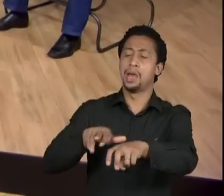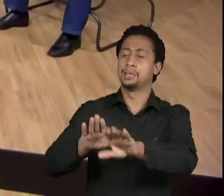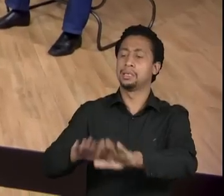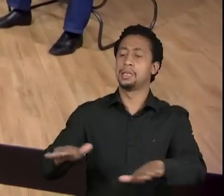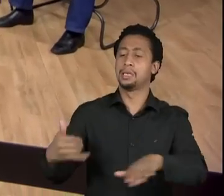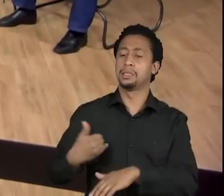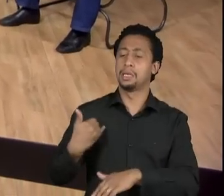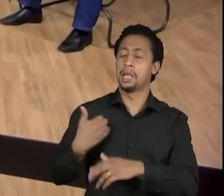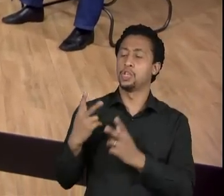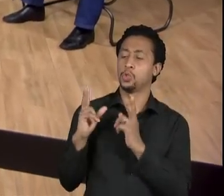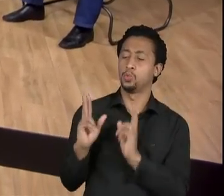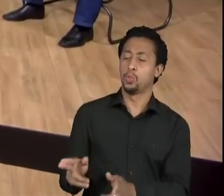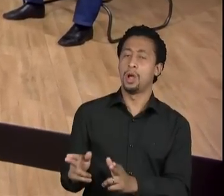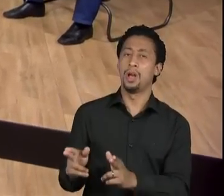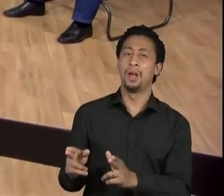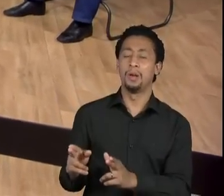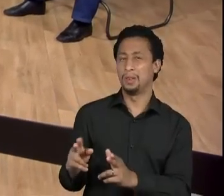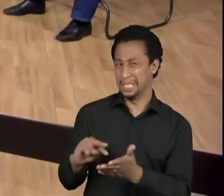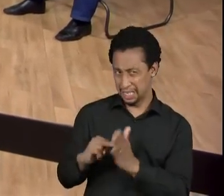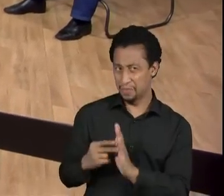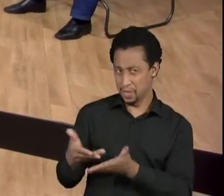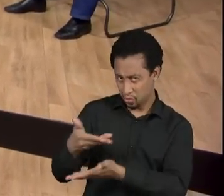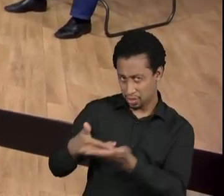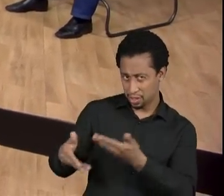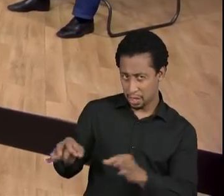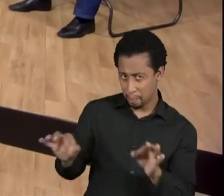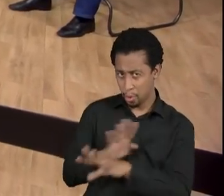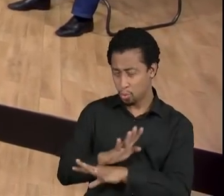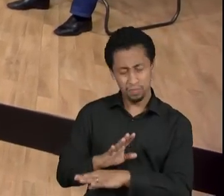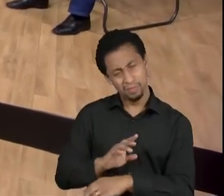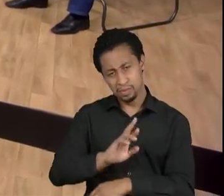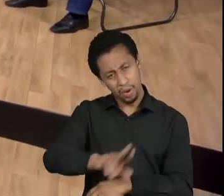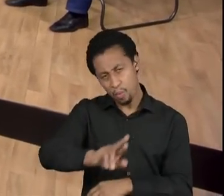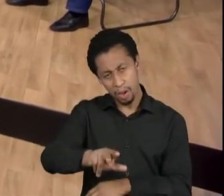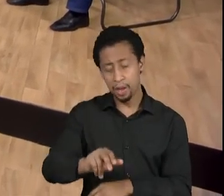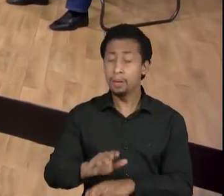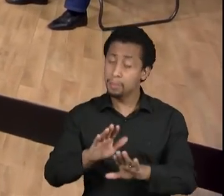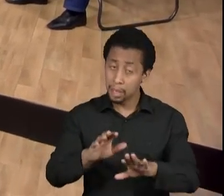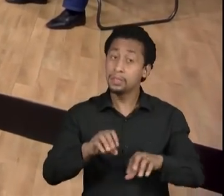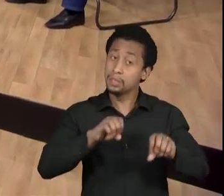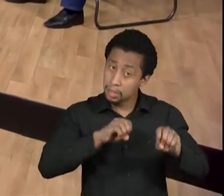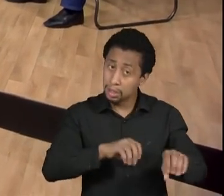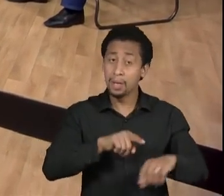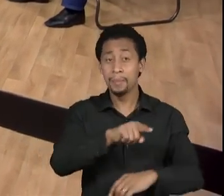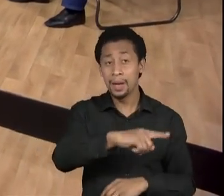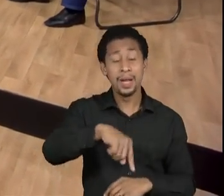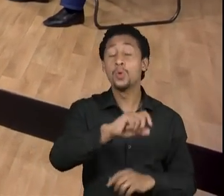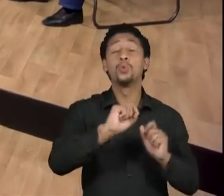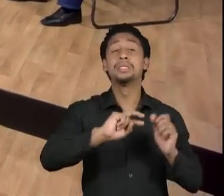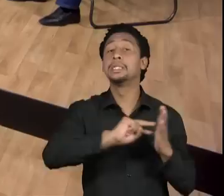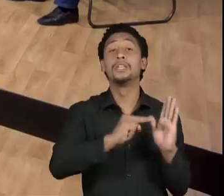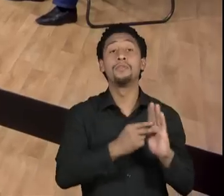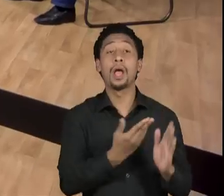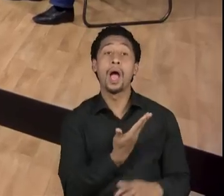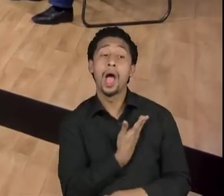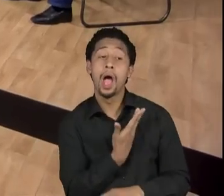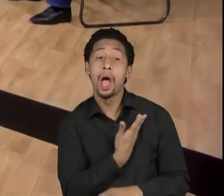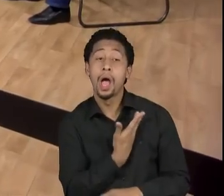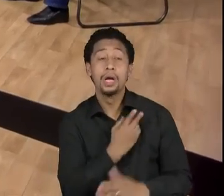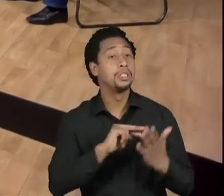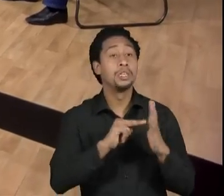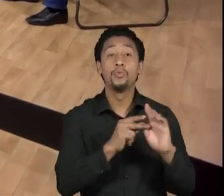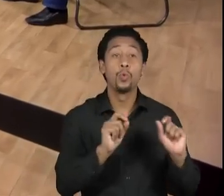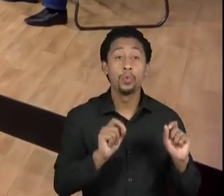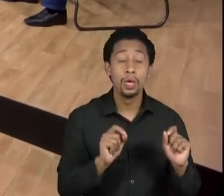para a gente dizer que ela é socializada, né? Mas ensiná-la mesmo que é amizade, valores, virtudes que